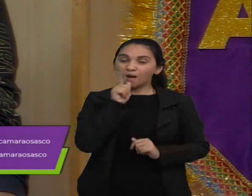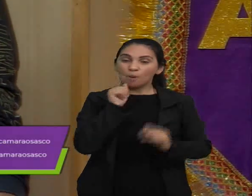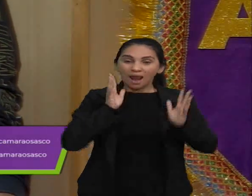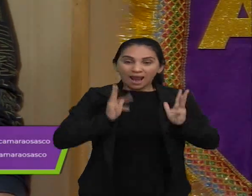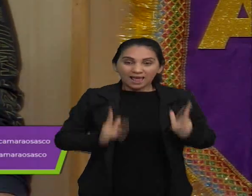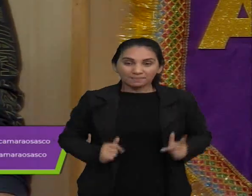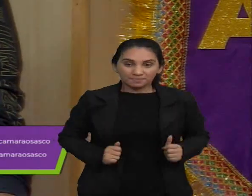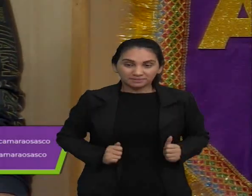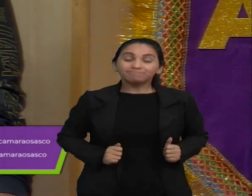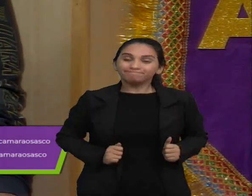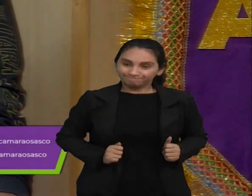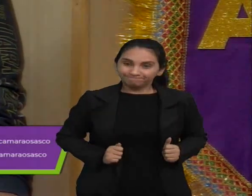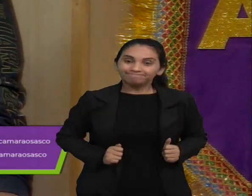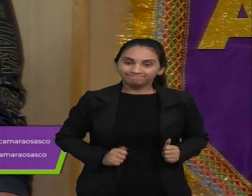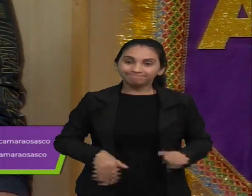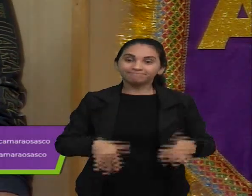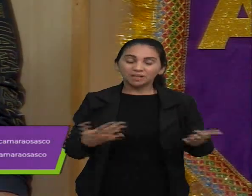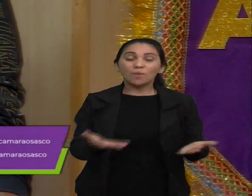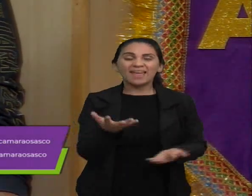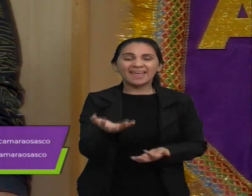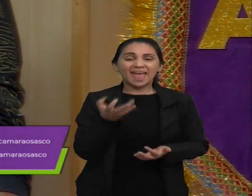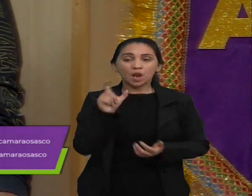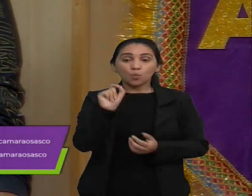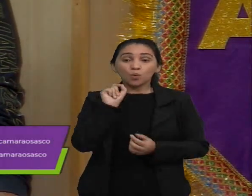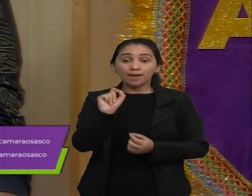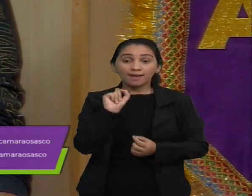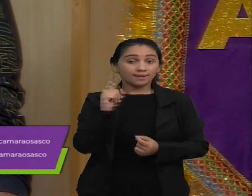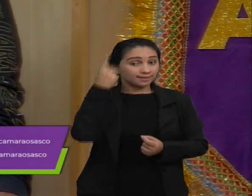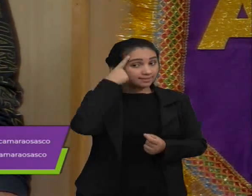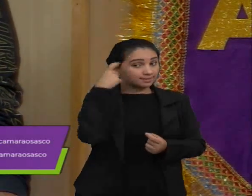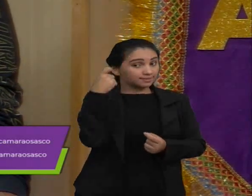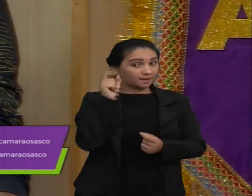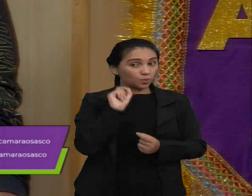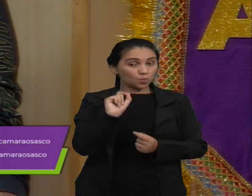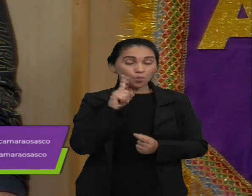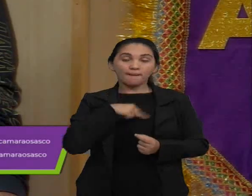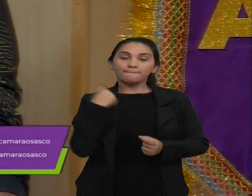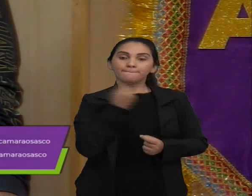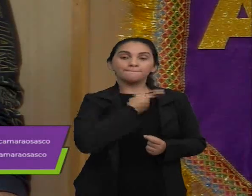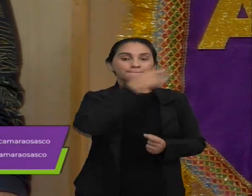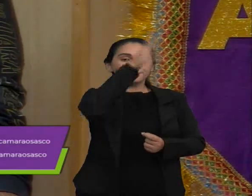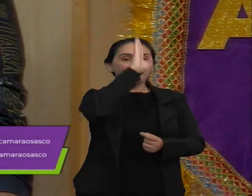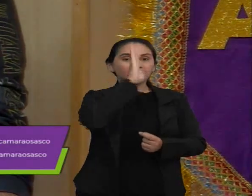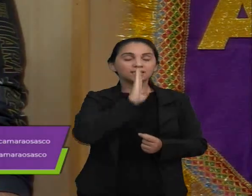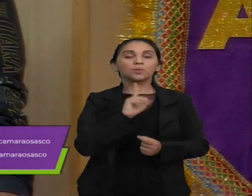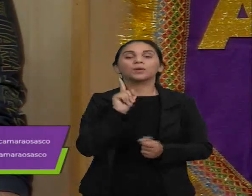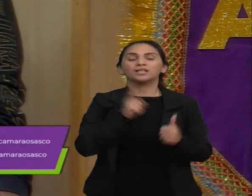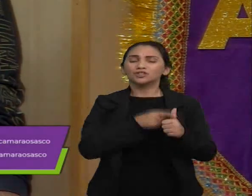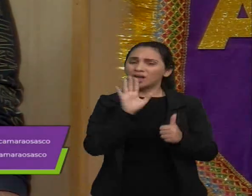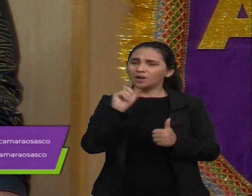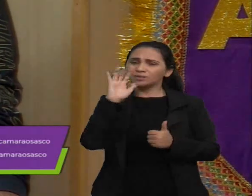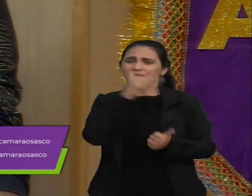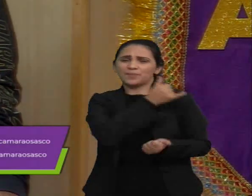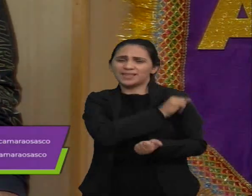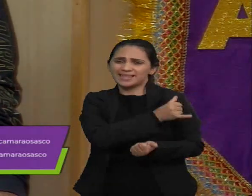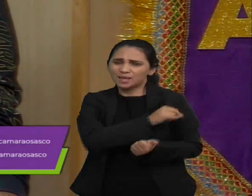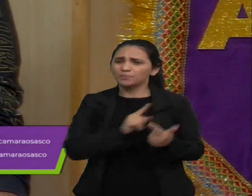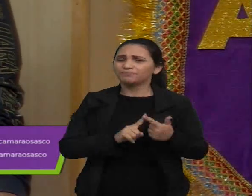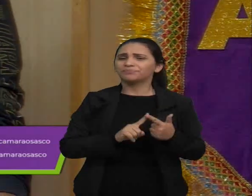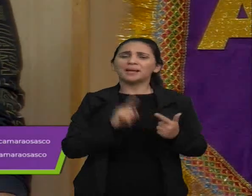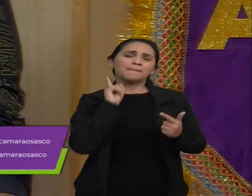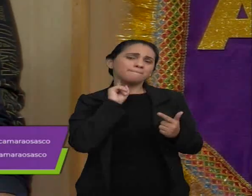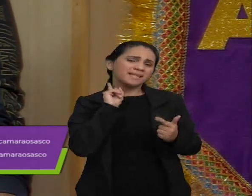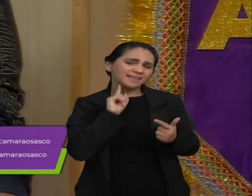E querem, justamente com a privatização da Sabésp, que esse processo está no Brasil inteiro, aconteceu no Rio, aconteceu em Minas,